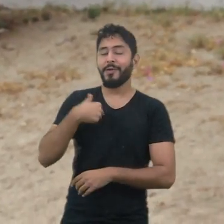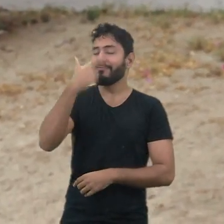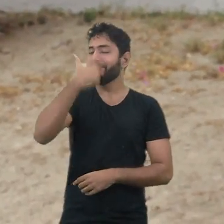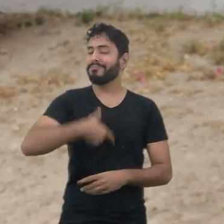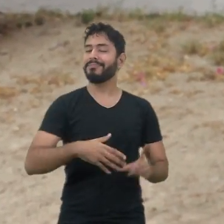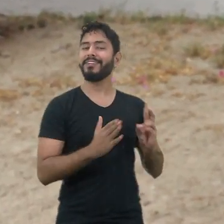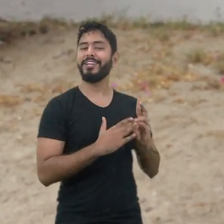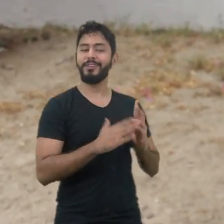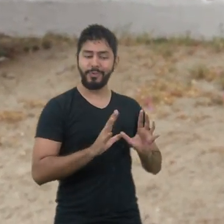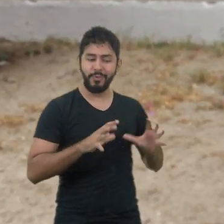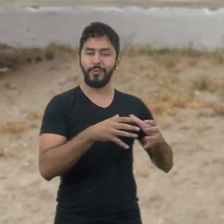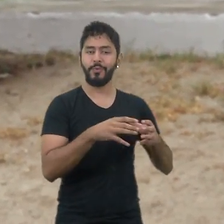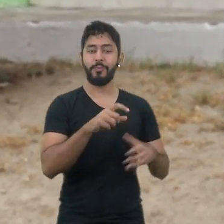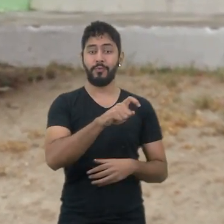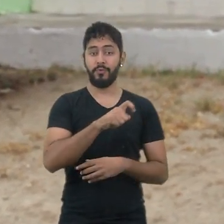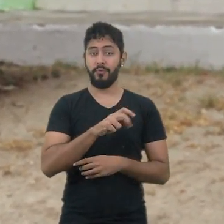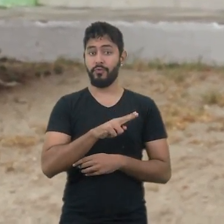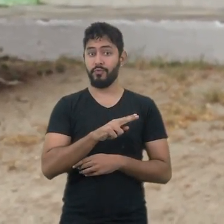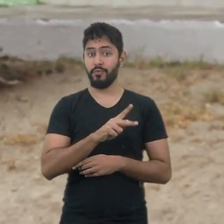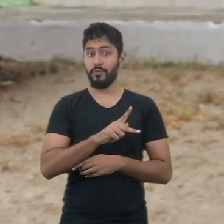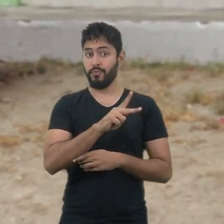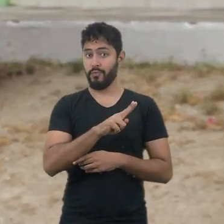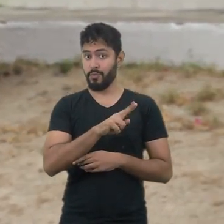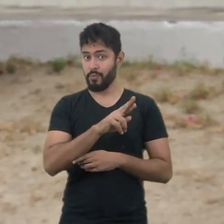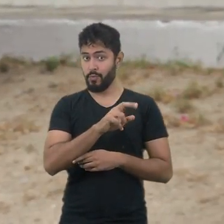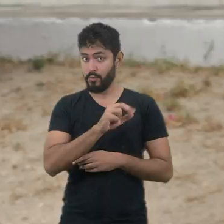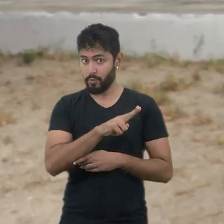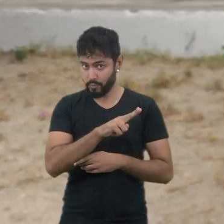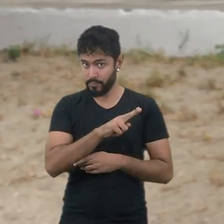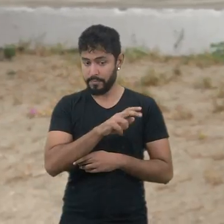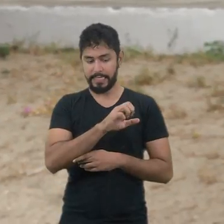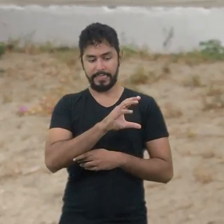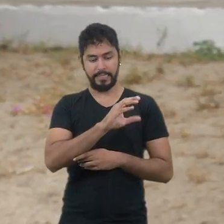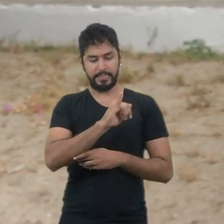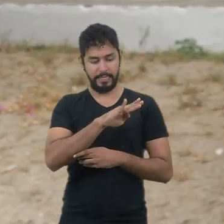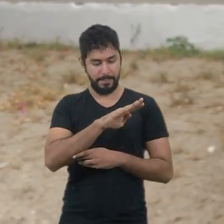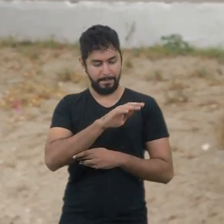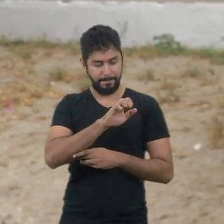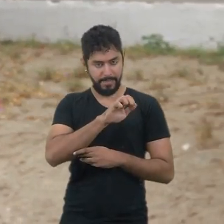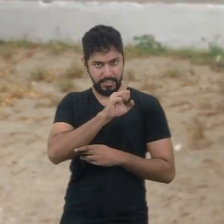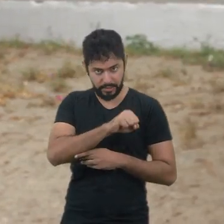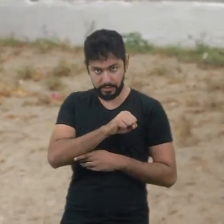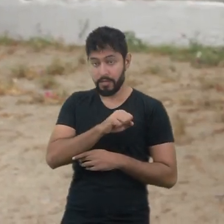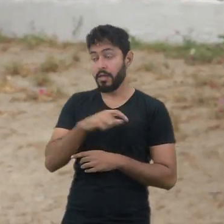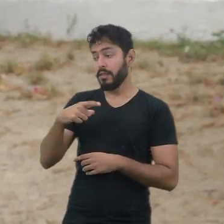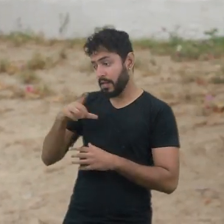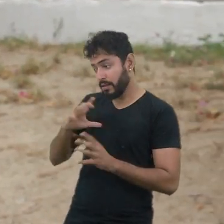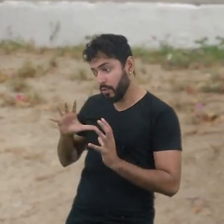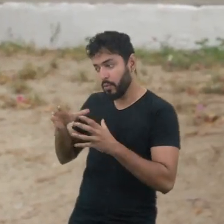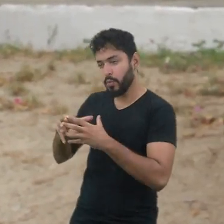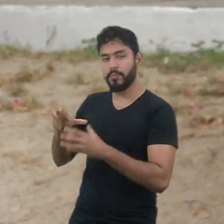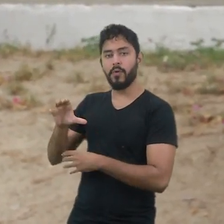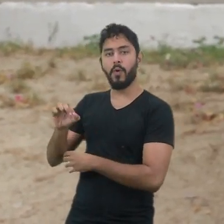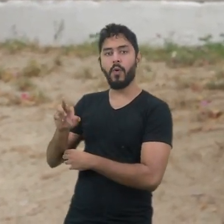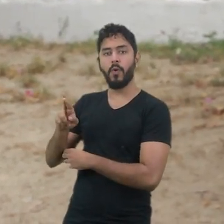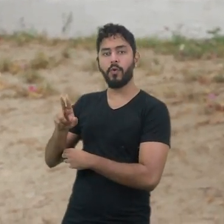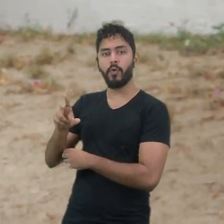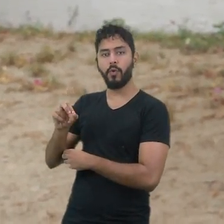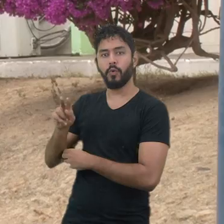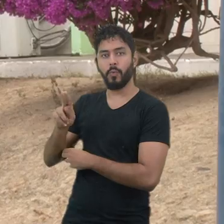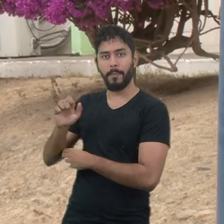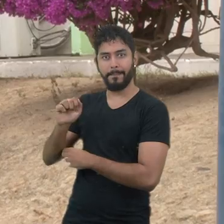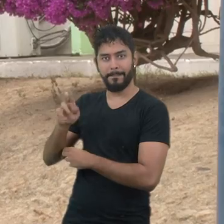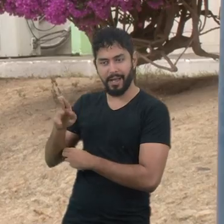índio da tribo Xucuru de Simbres. Nós temos co-irmãos aqui, né, que são da tribo Xucuru do